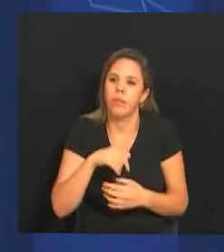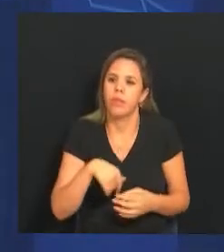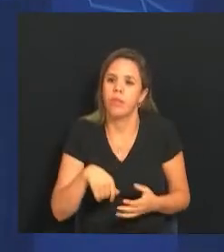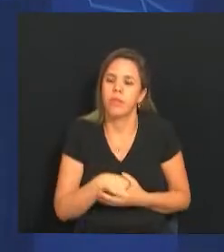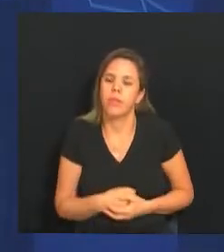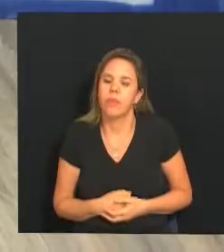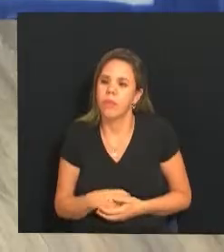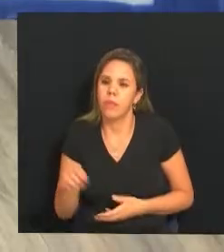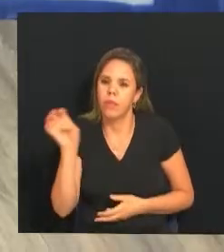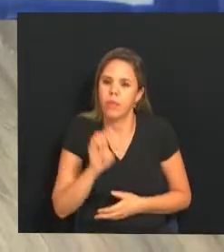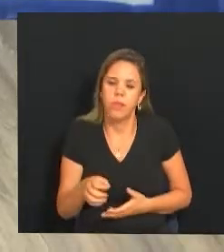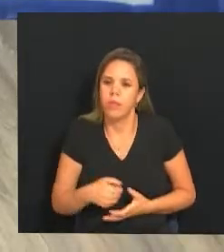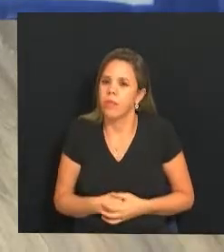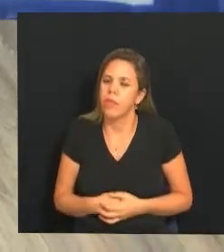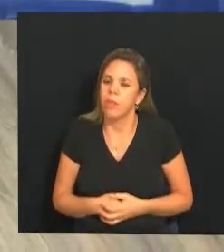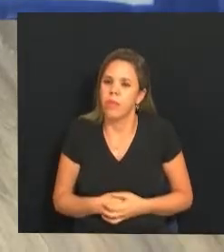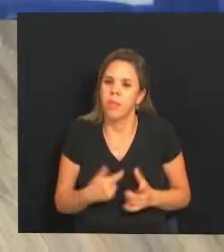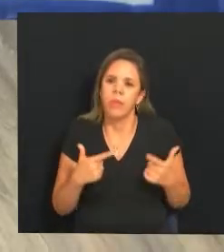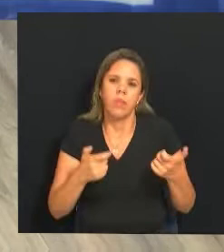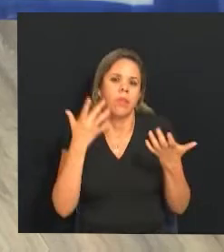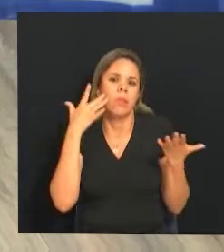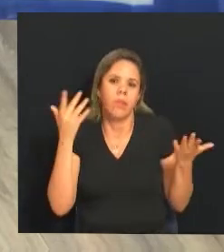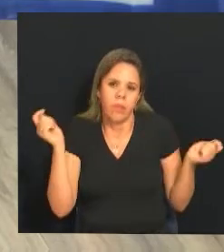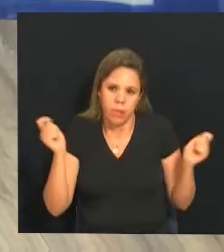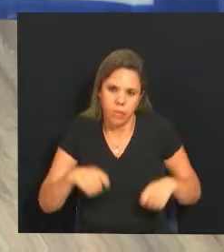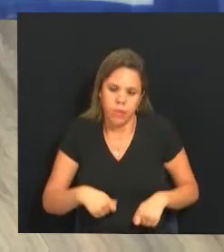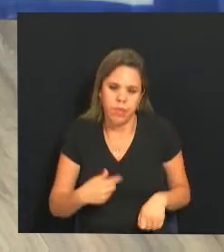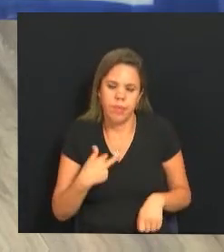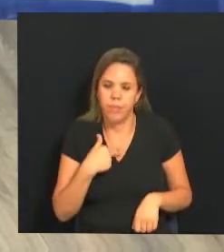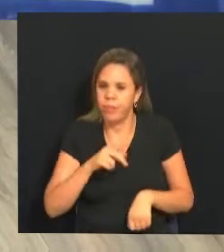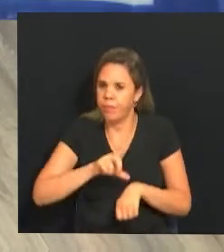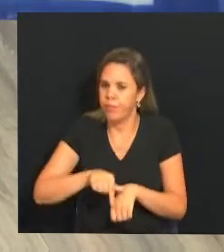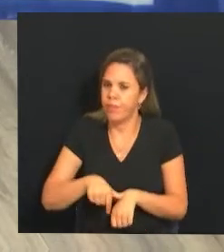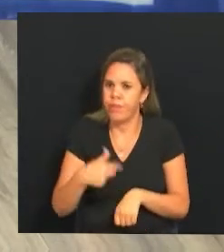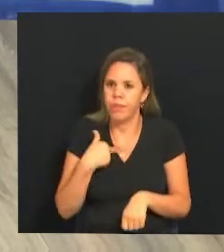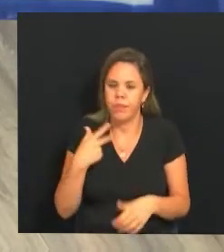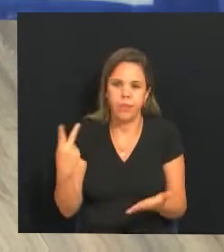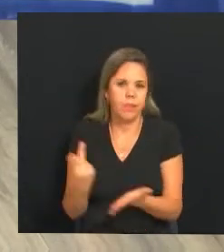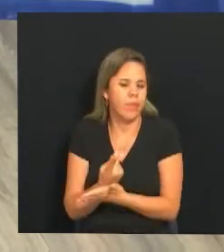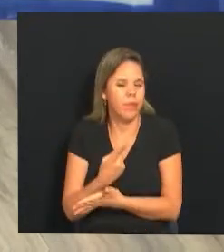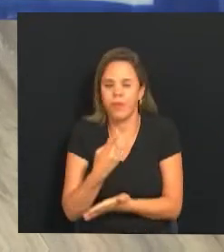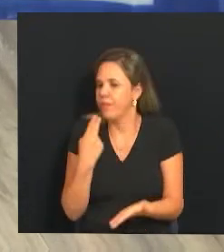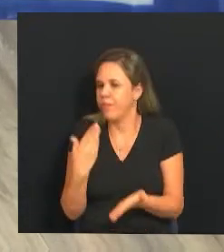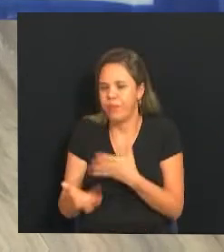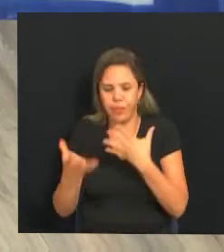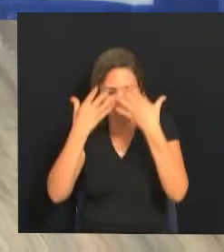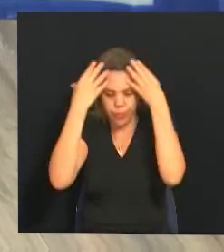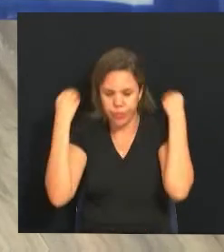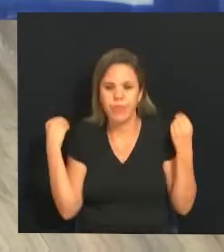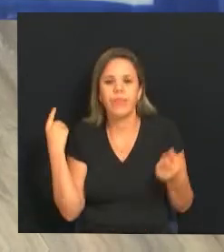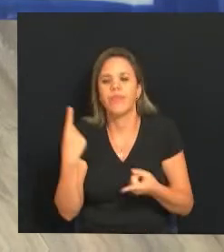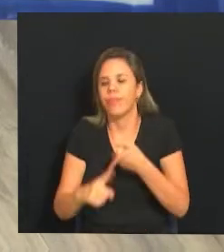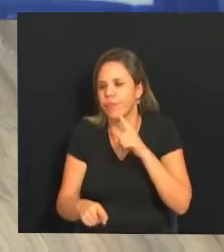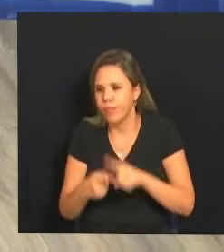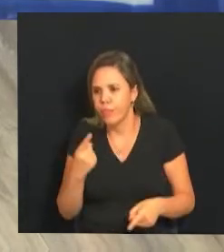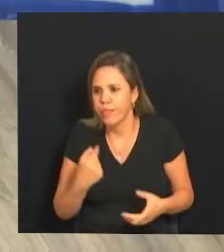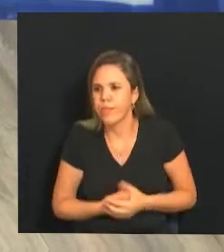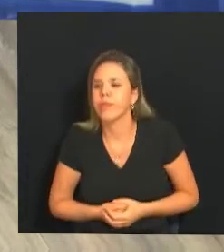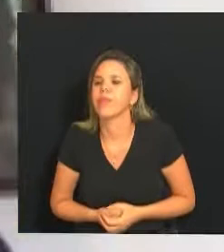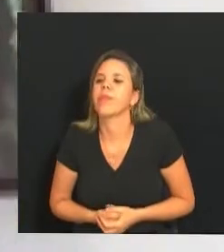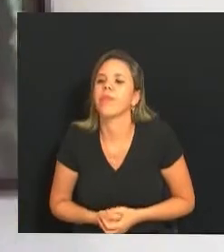União Europeia. Com essa guerra, Renata, acho que ficou contraditório, já pode esquecer o que aconteceu na